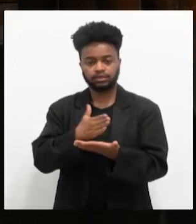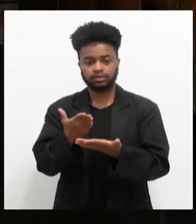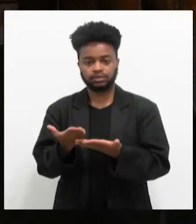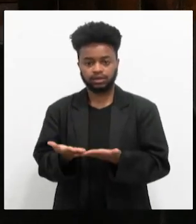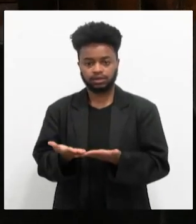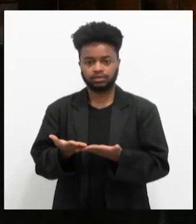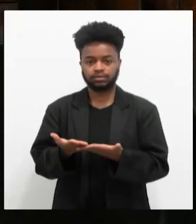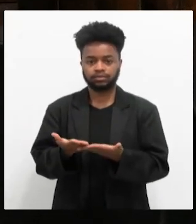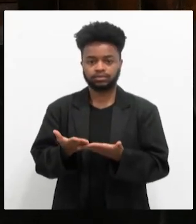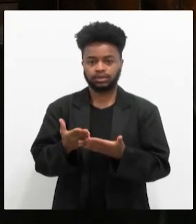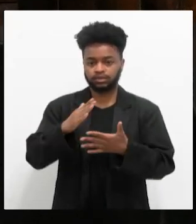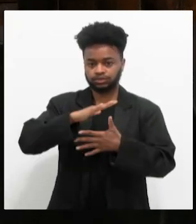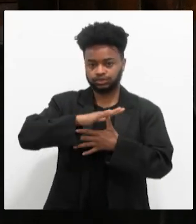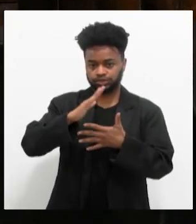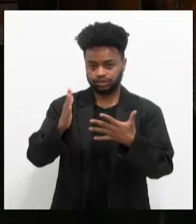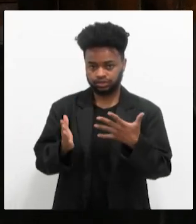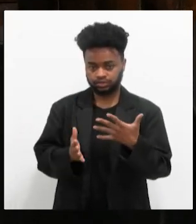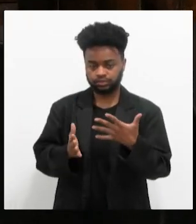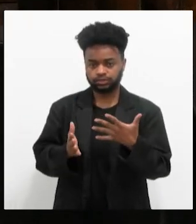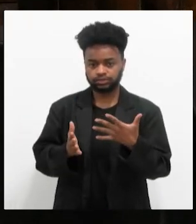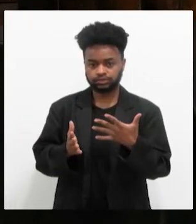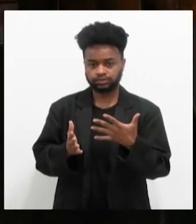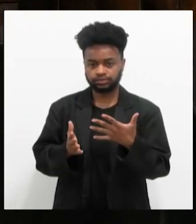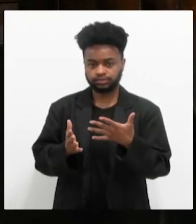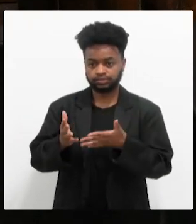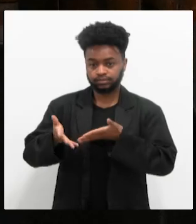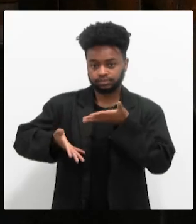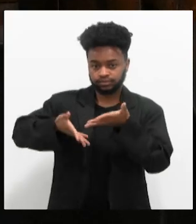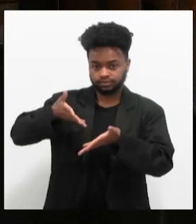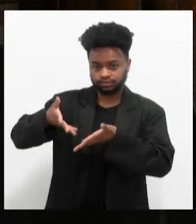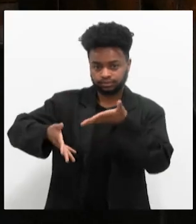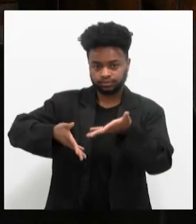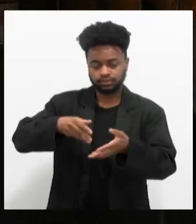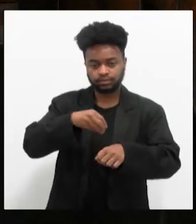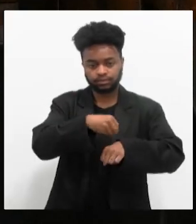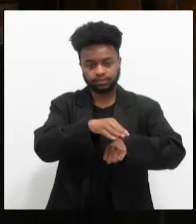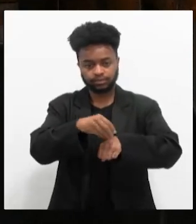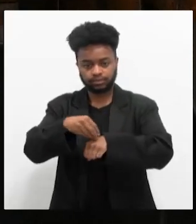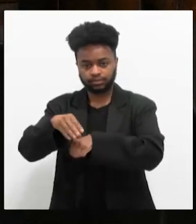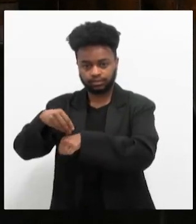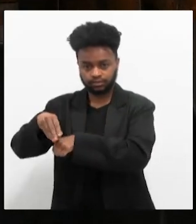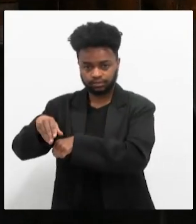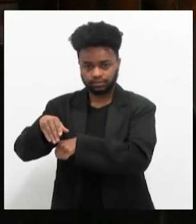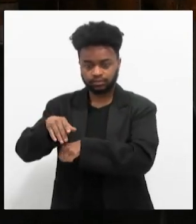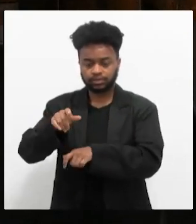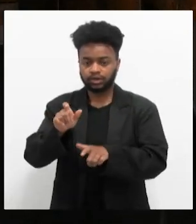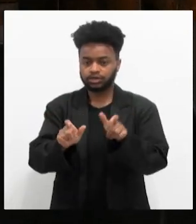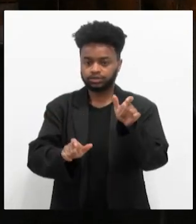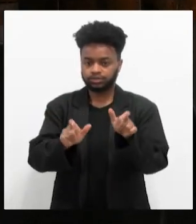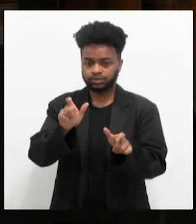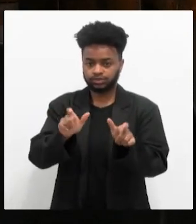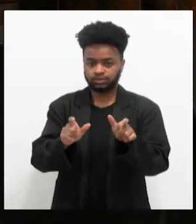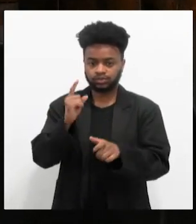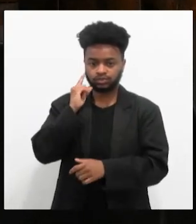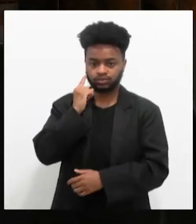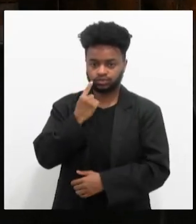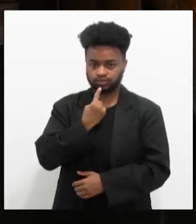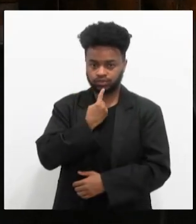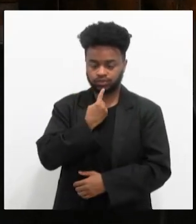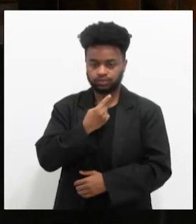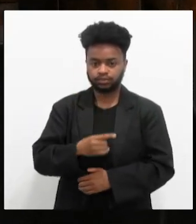intérprete da língua de Libras, que leva a nossa voz aos